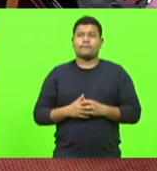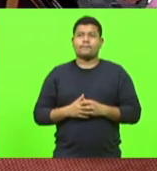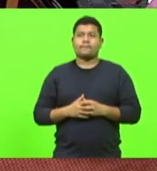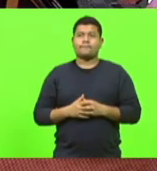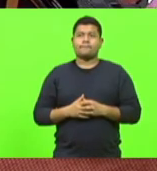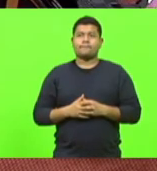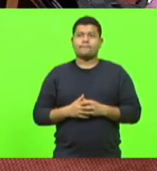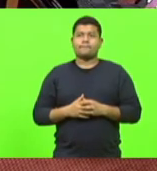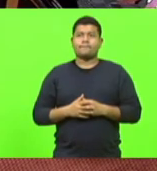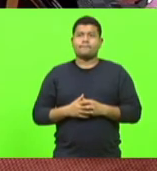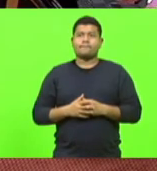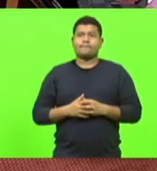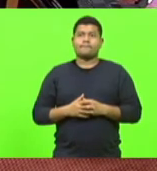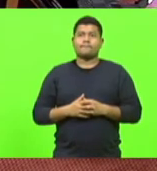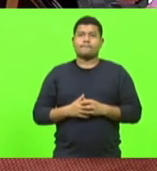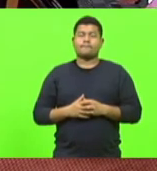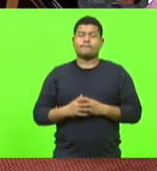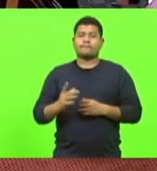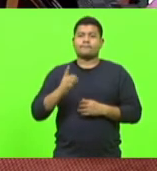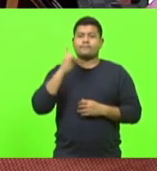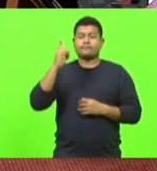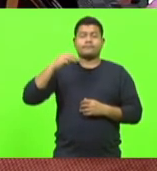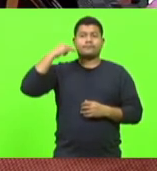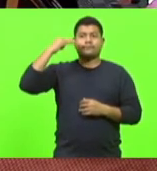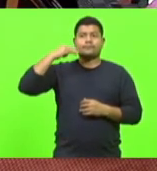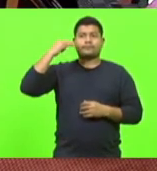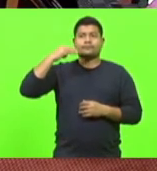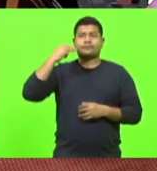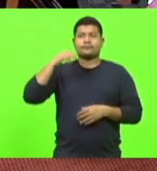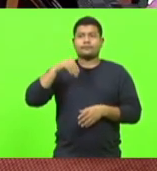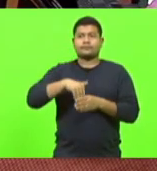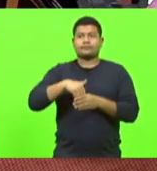e como volta a deputado Marcius Machado